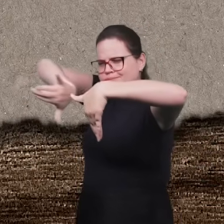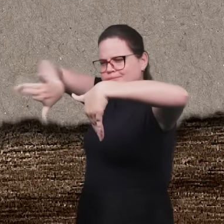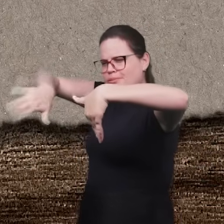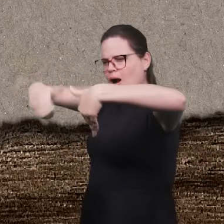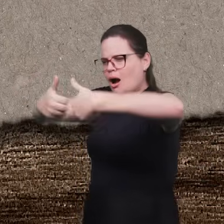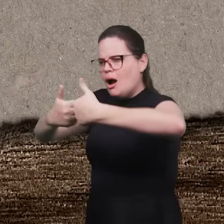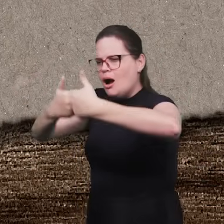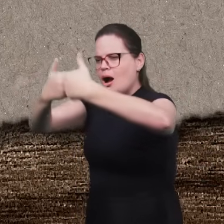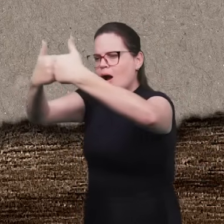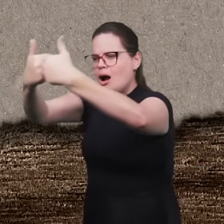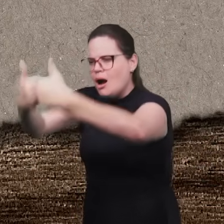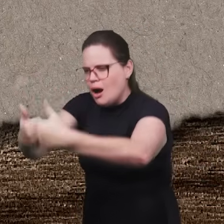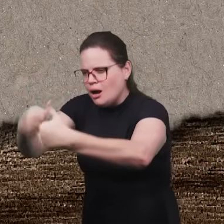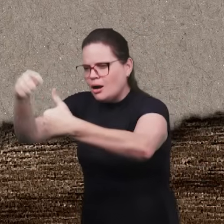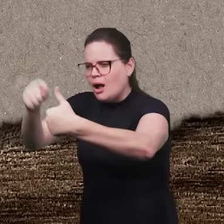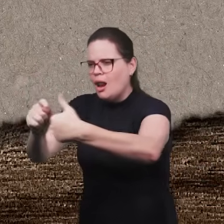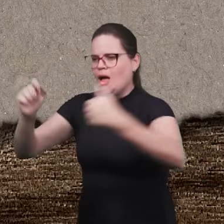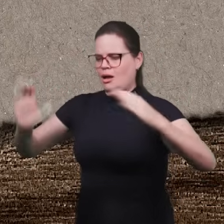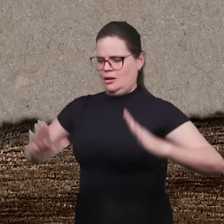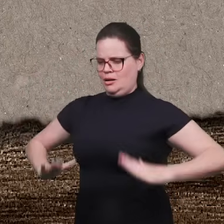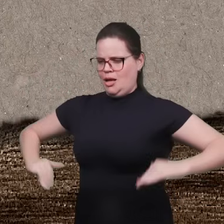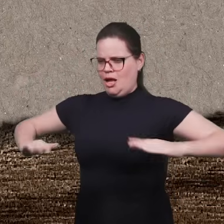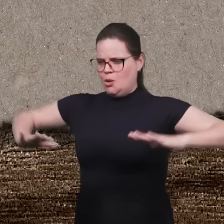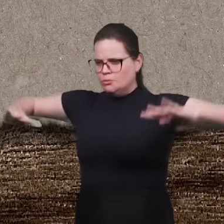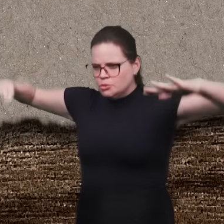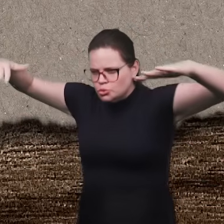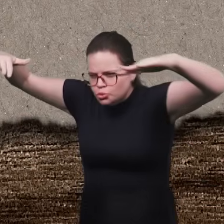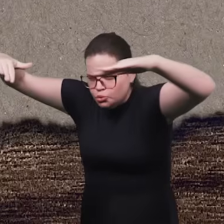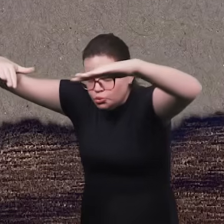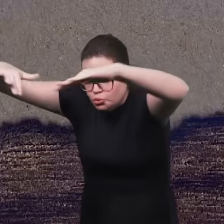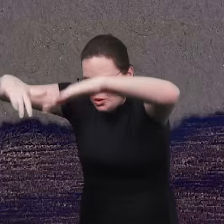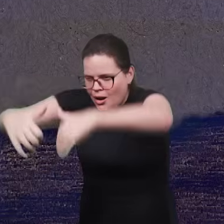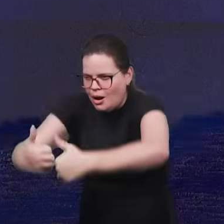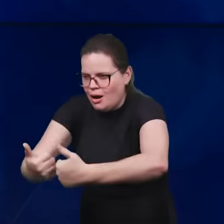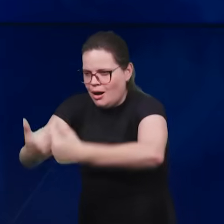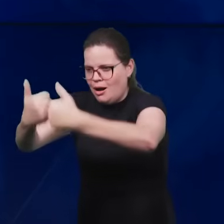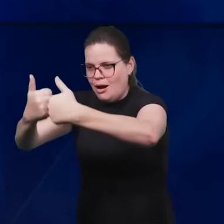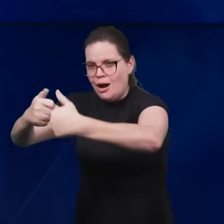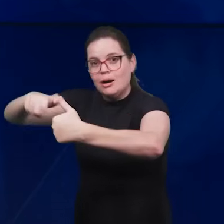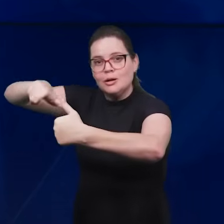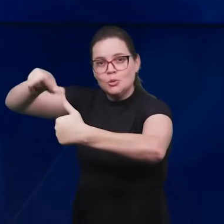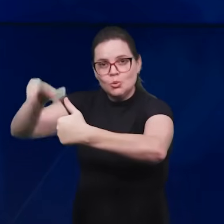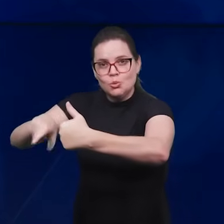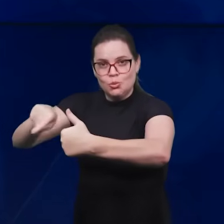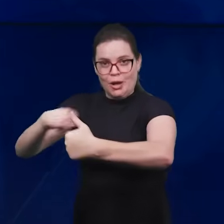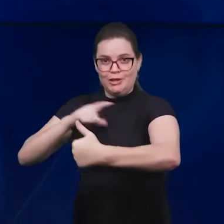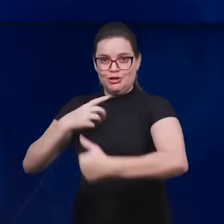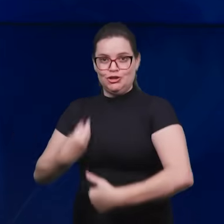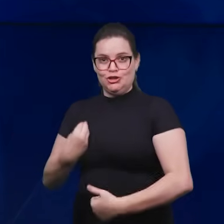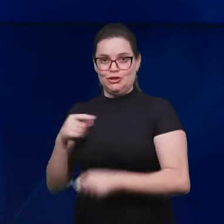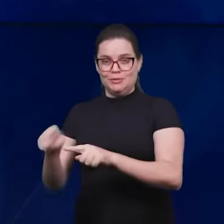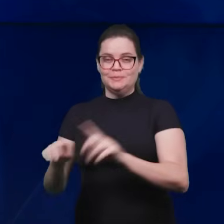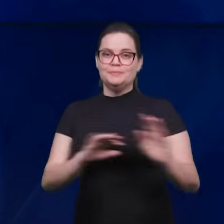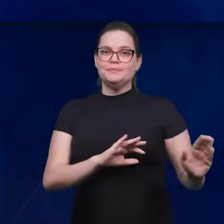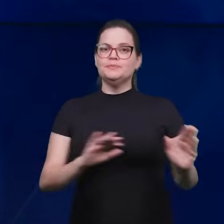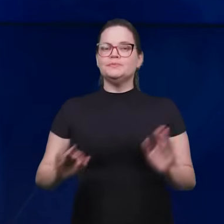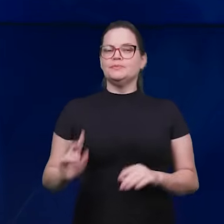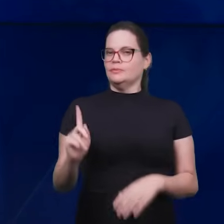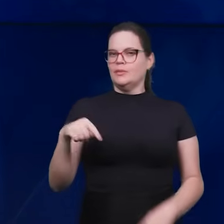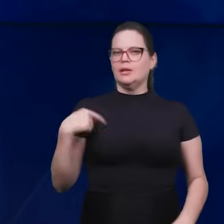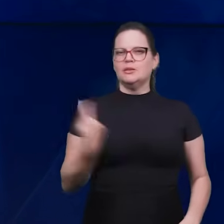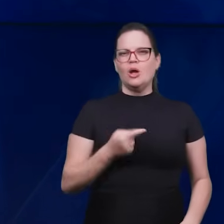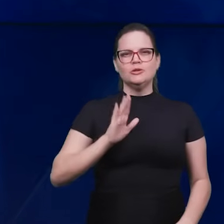até debaixo das asas dos querubins. Nós estamos chegando ao fim dessa série